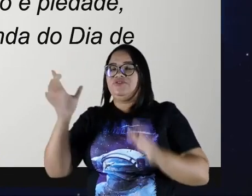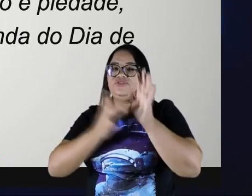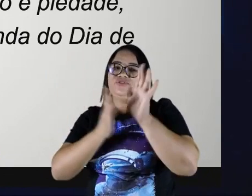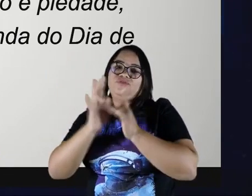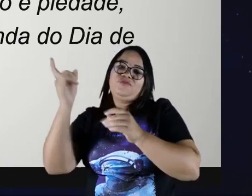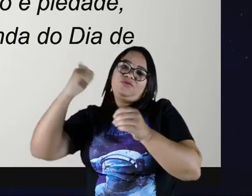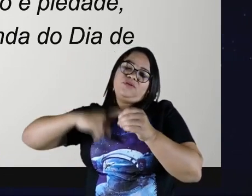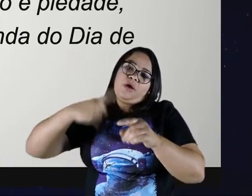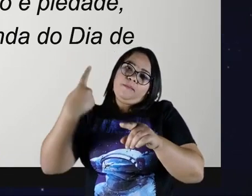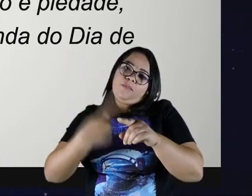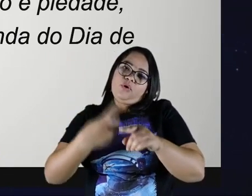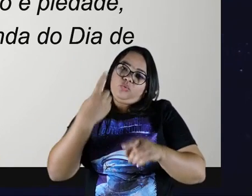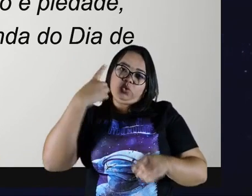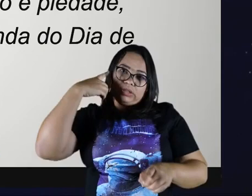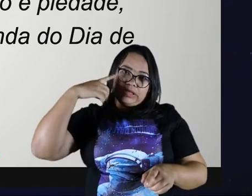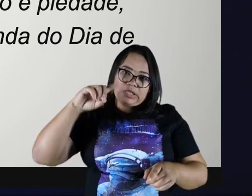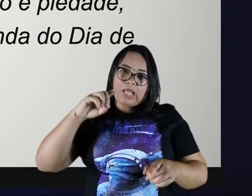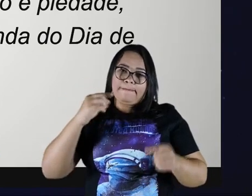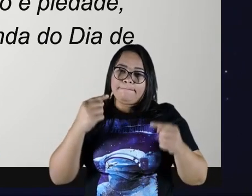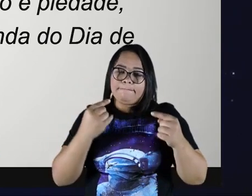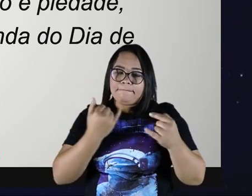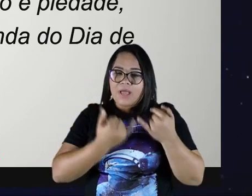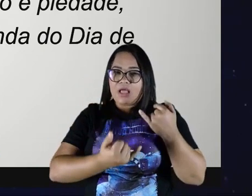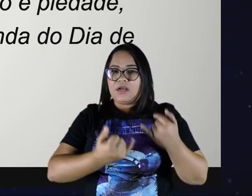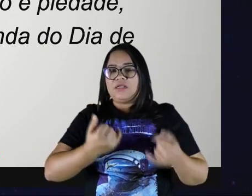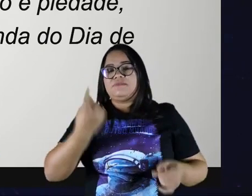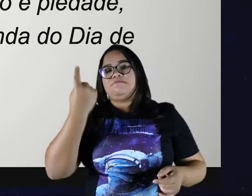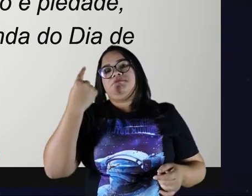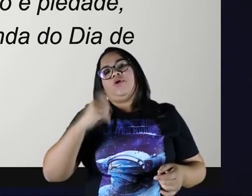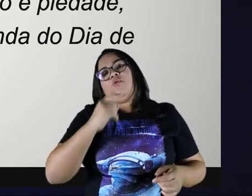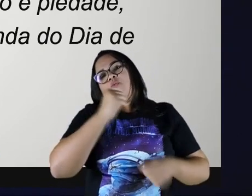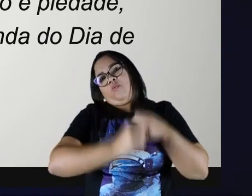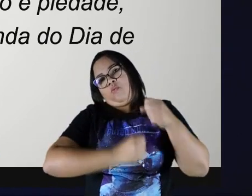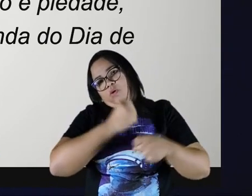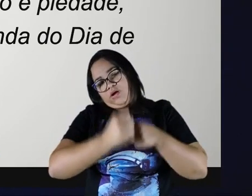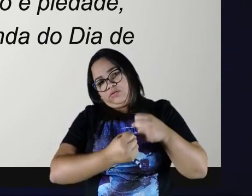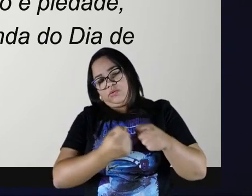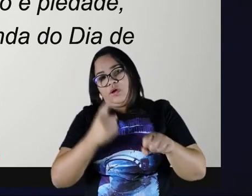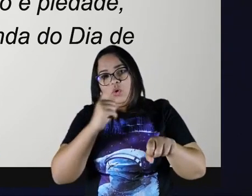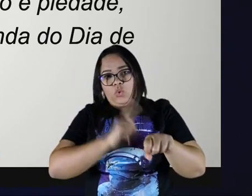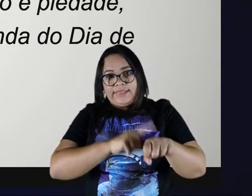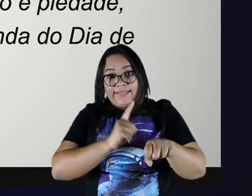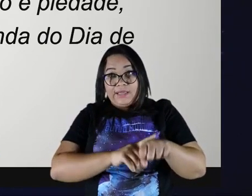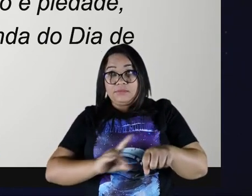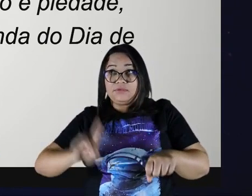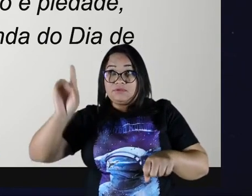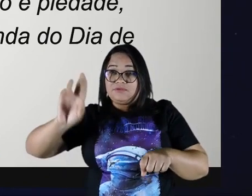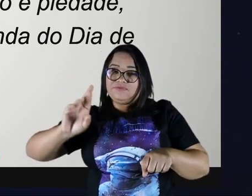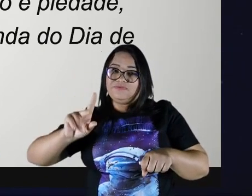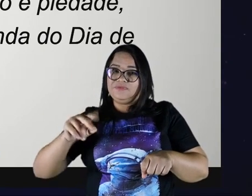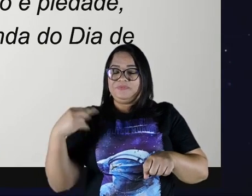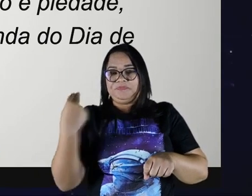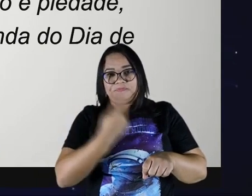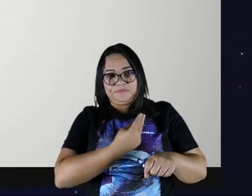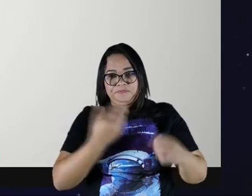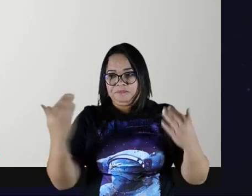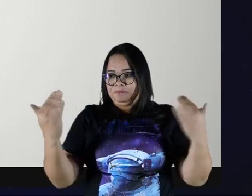Deus um dia é como mil anos como um dia. O tempo para Deus é diferente do tempo para nós.